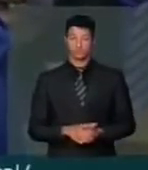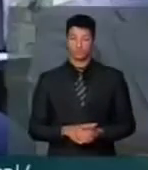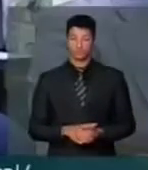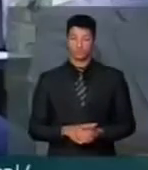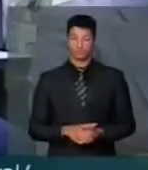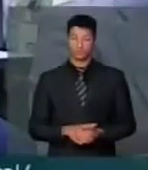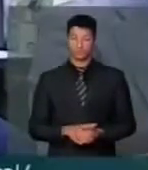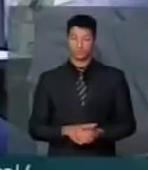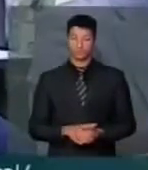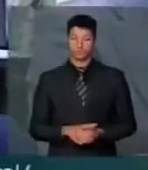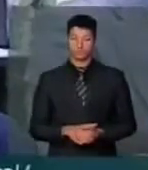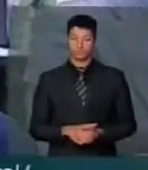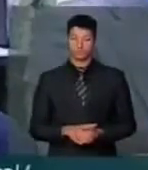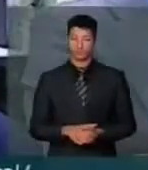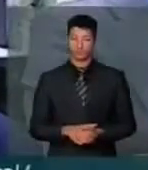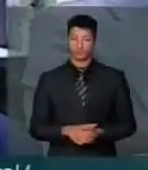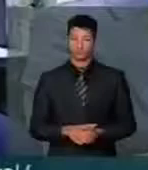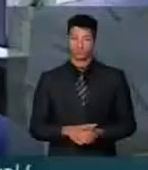Presidente. Concluído, deputado,